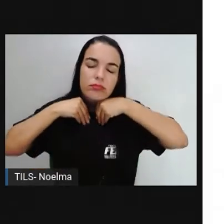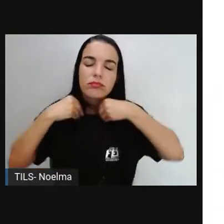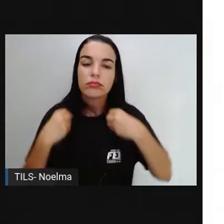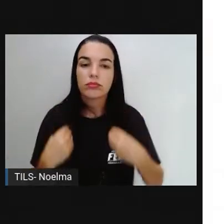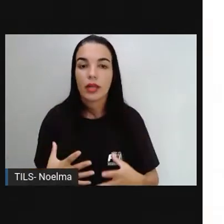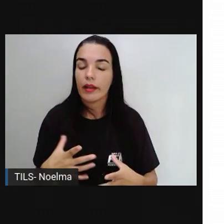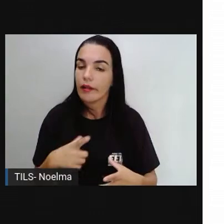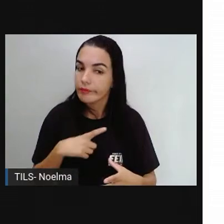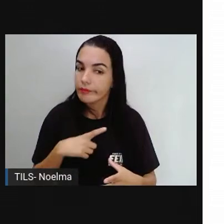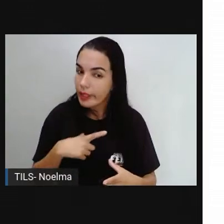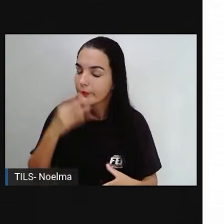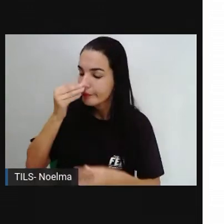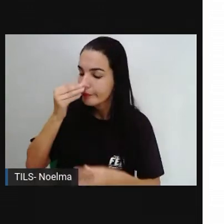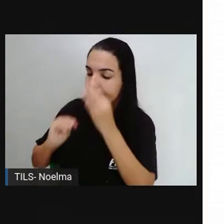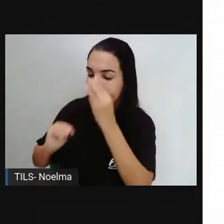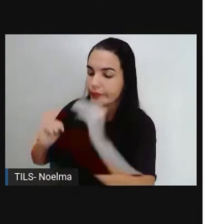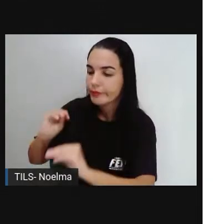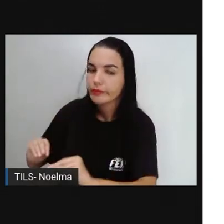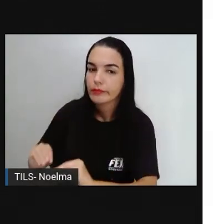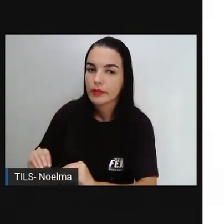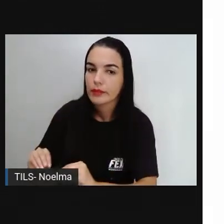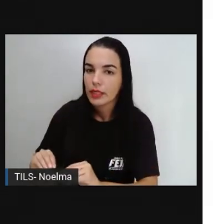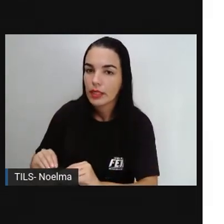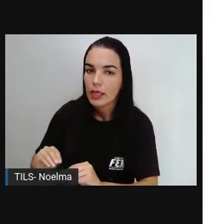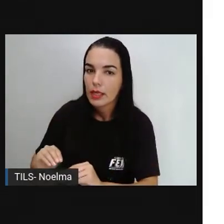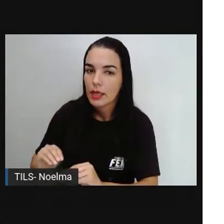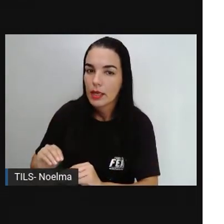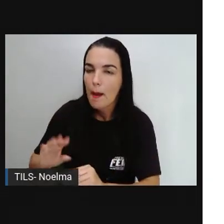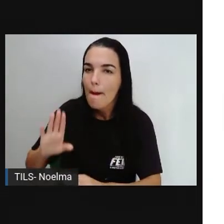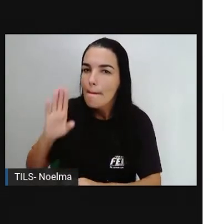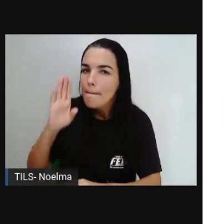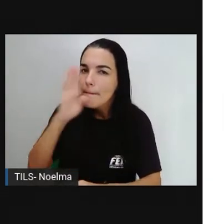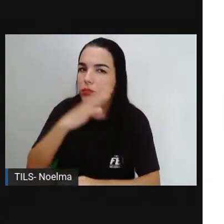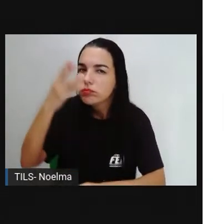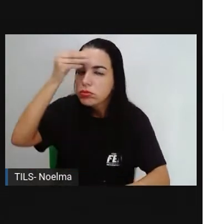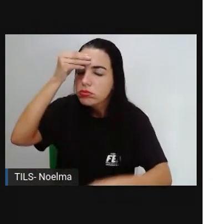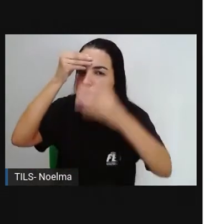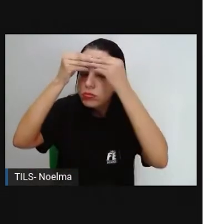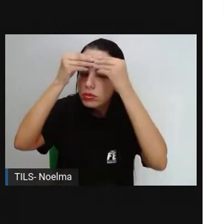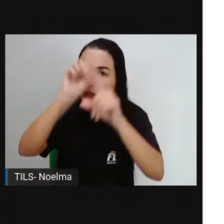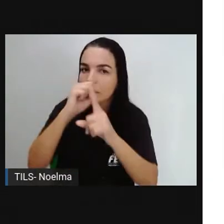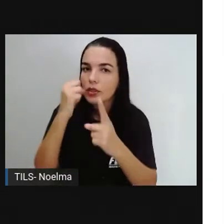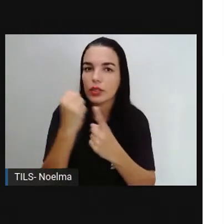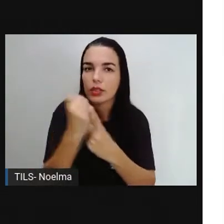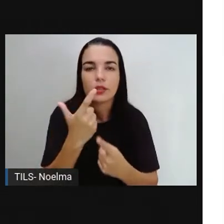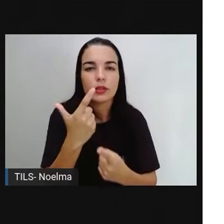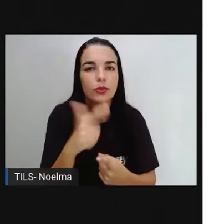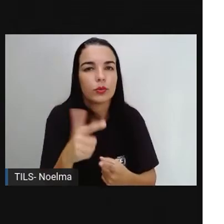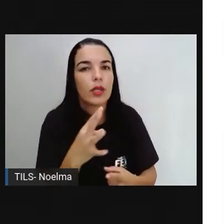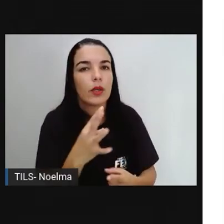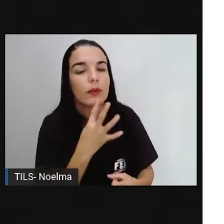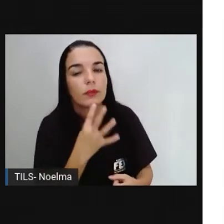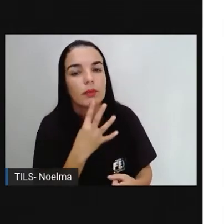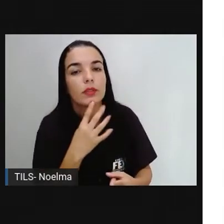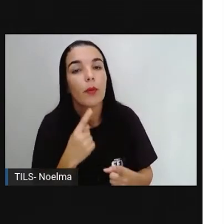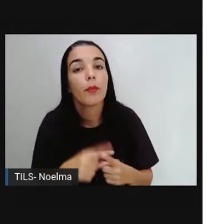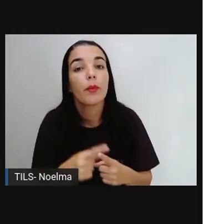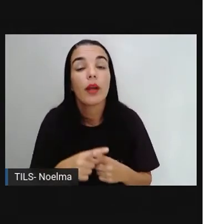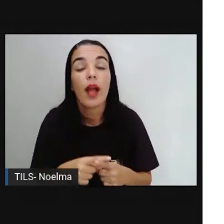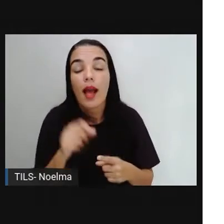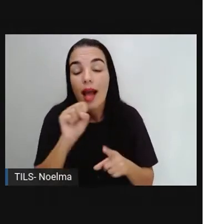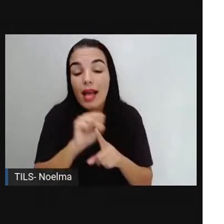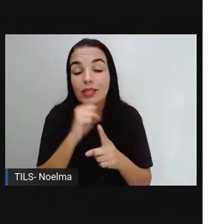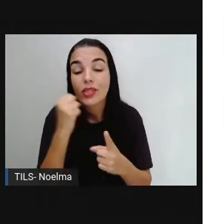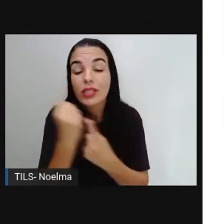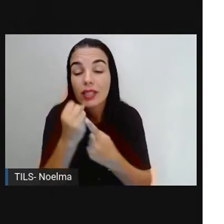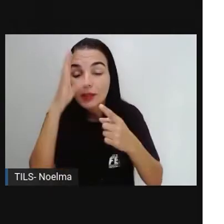desprezado, tem sido muito mal compreendido pela sociedade como um todo, porque a sociedade brasileira foi educada a pensar o